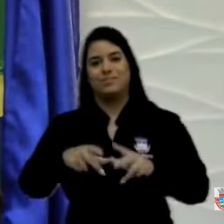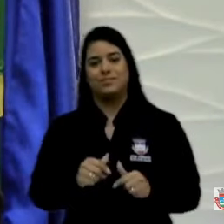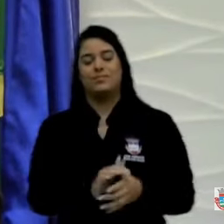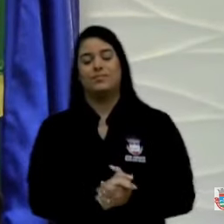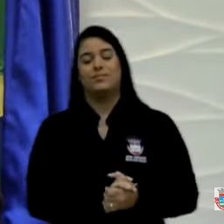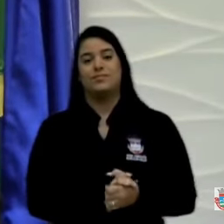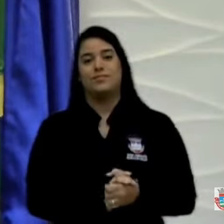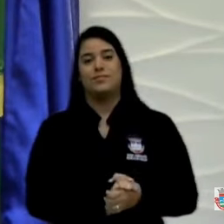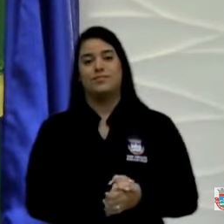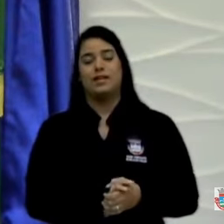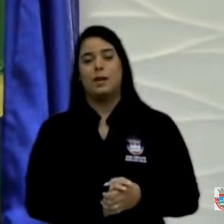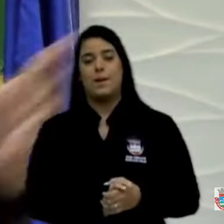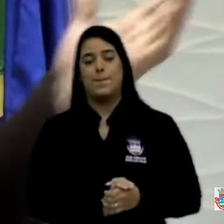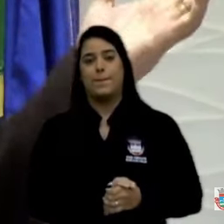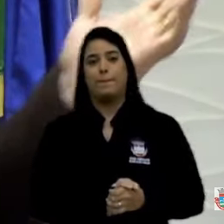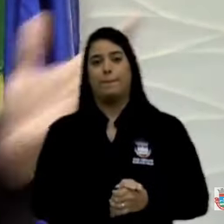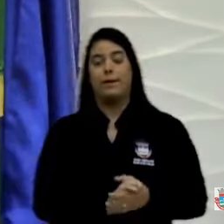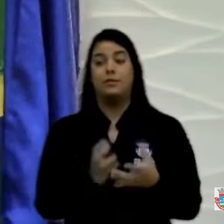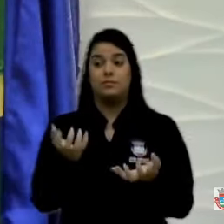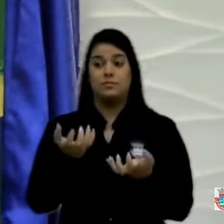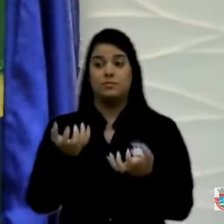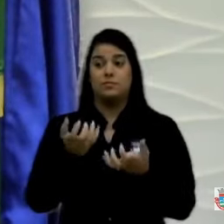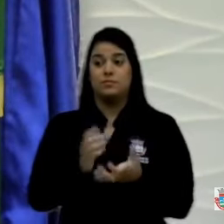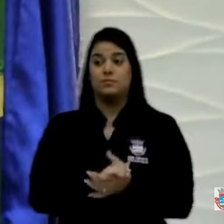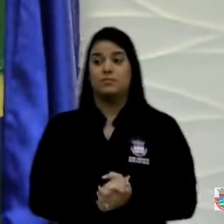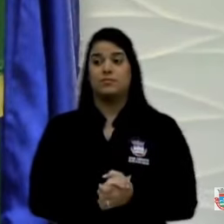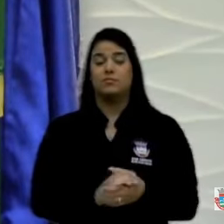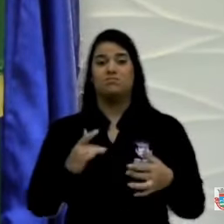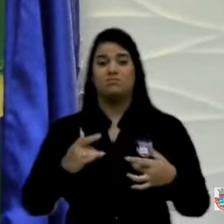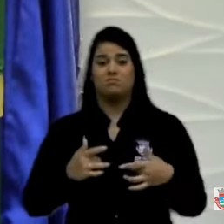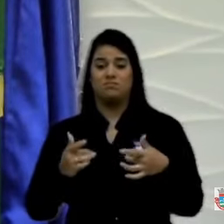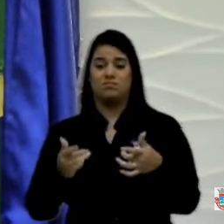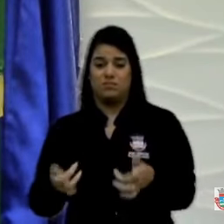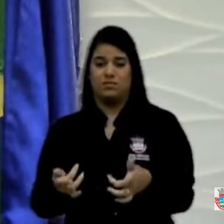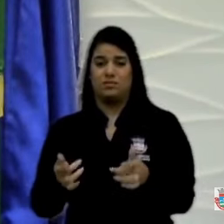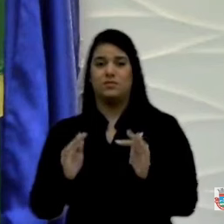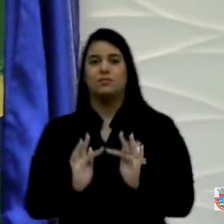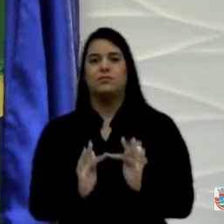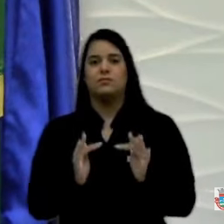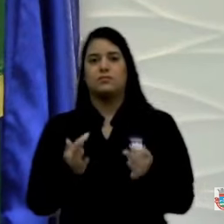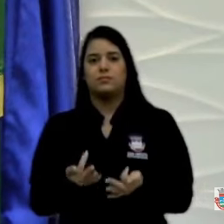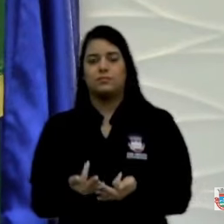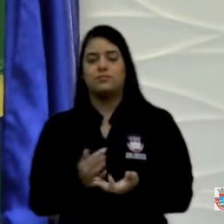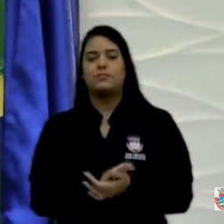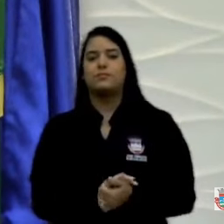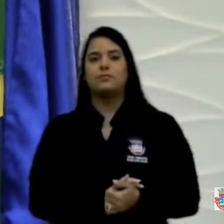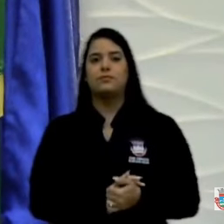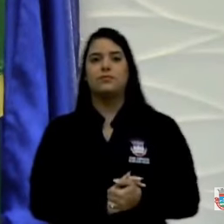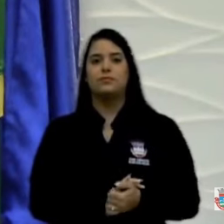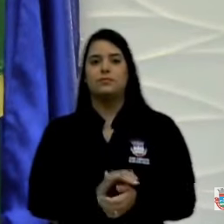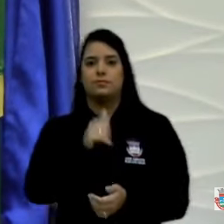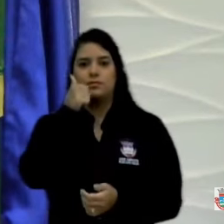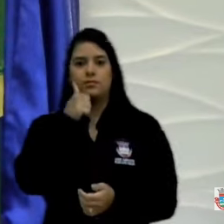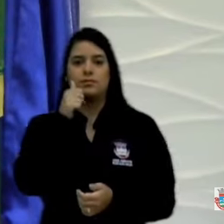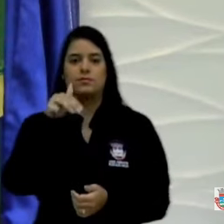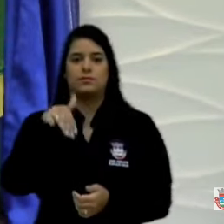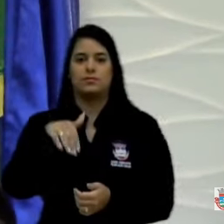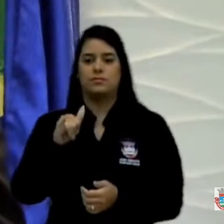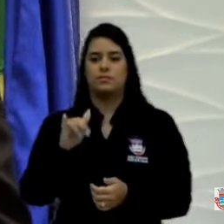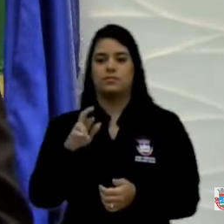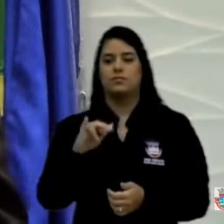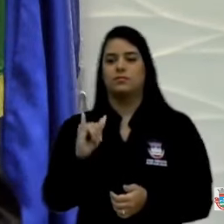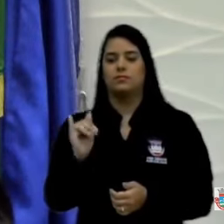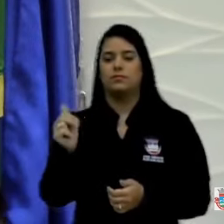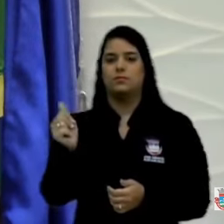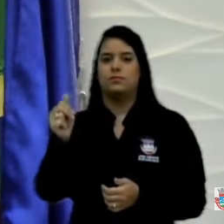Quero aqui ser solidário à família de Dona Miriam Leite, minha vizinha,